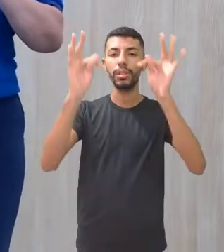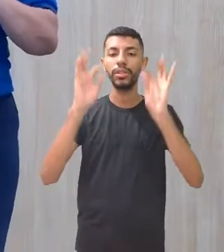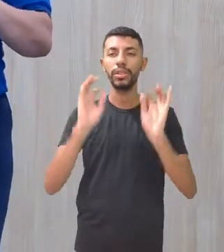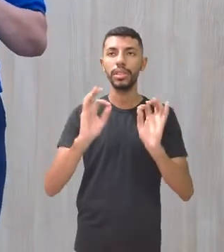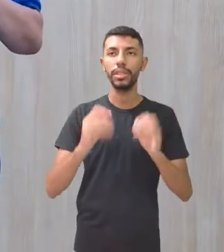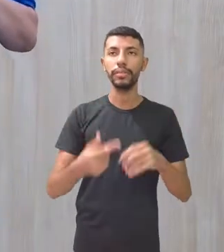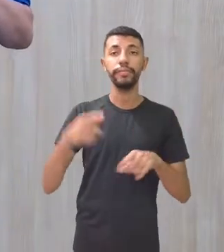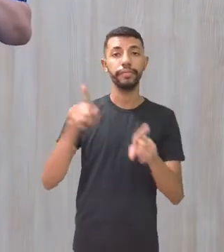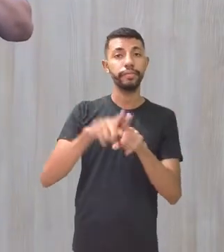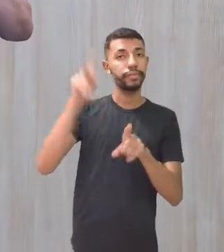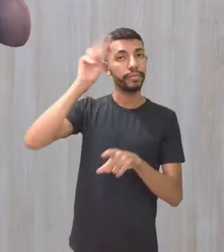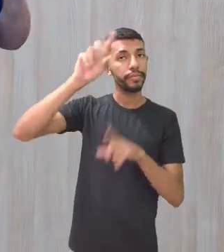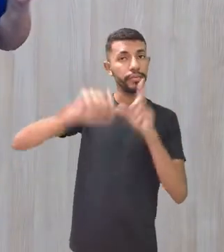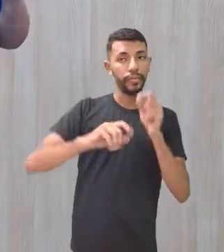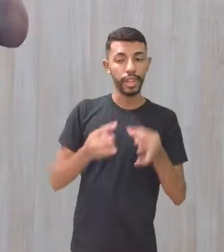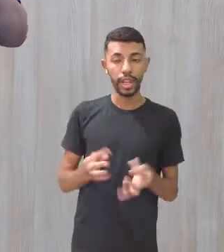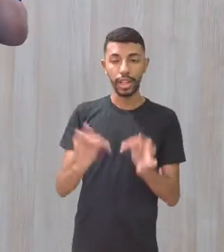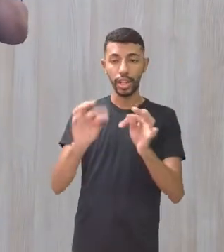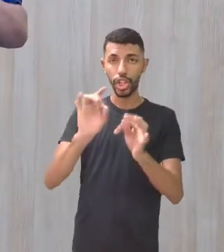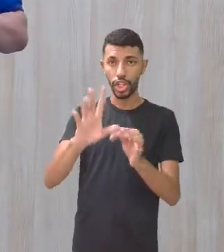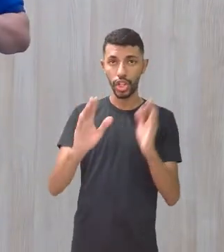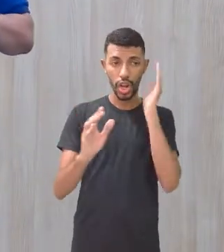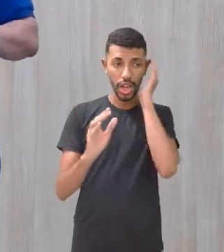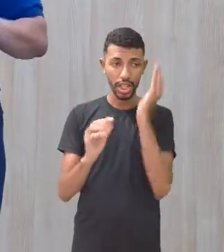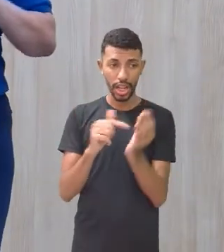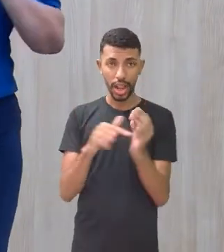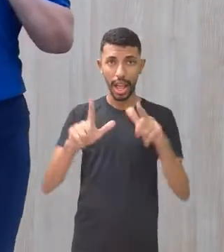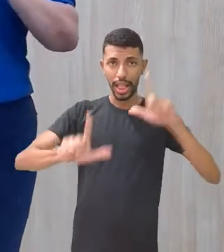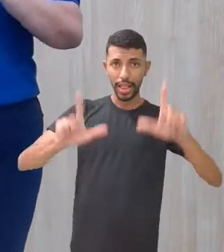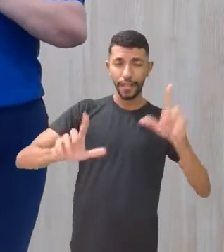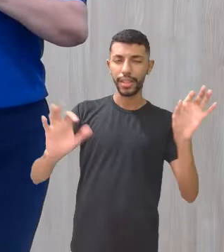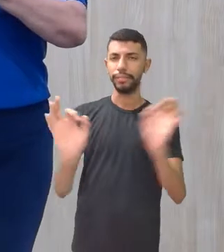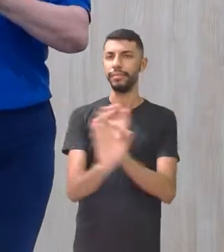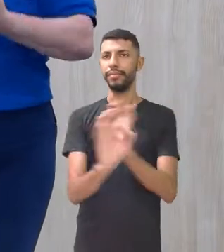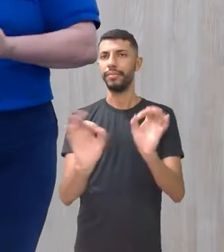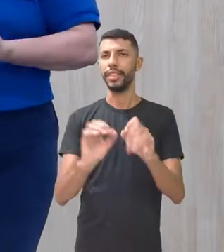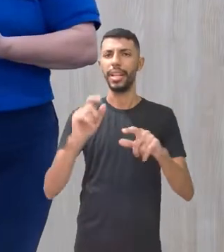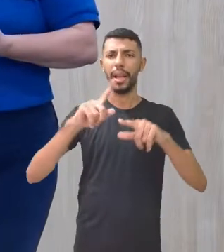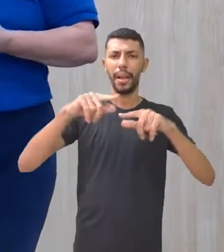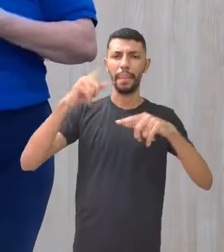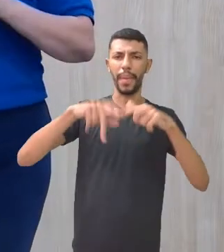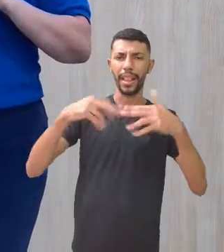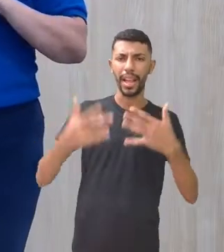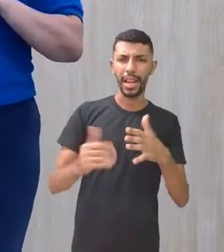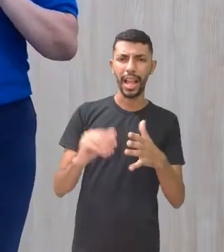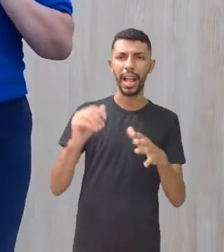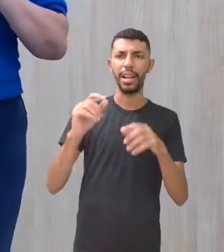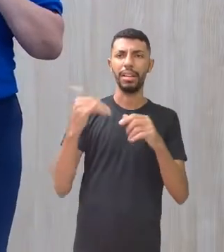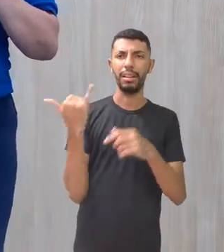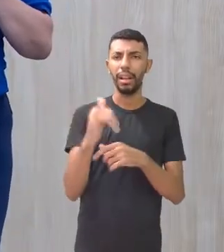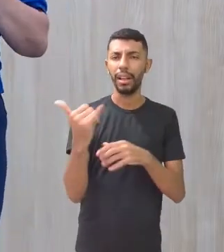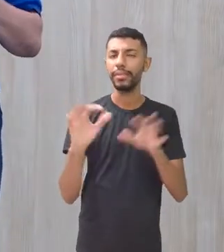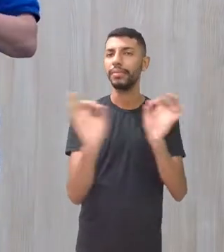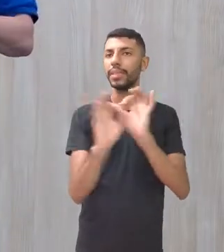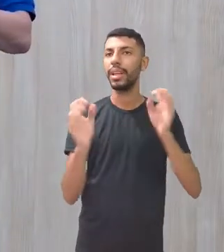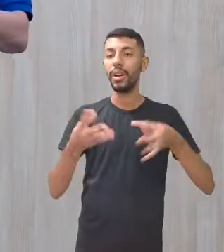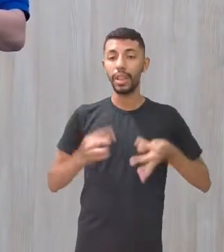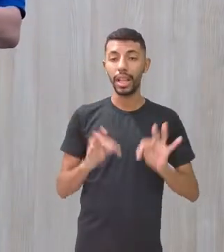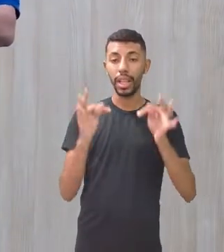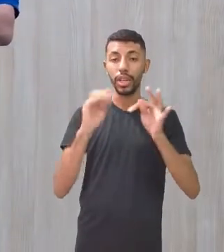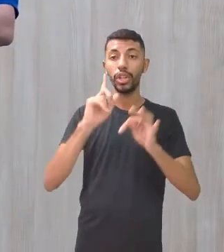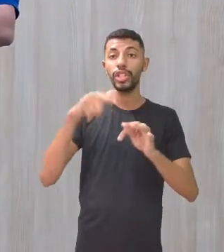tá? Lembrando que tecnologia não é só celular e TV, né, e aparelhos eletrônicos, tecnologia toda,